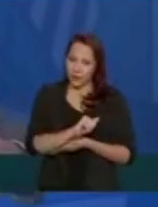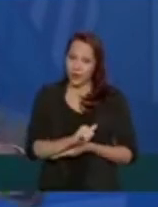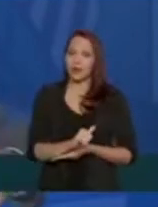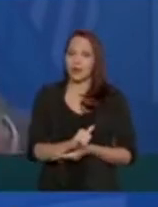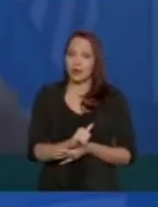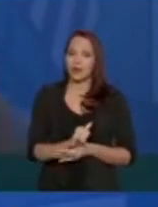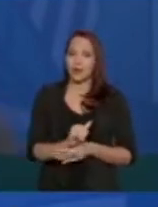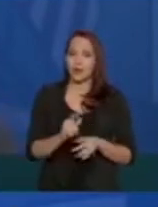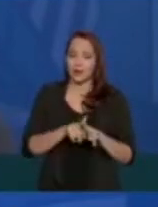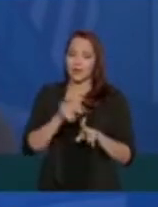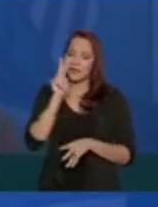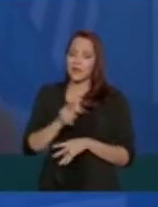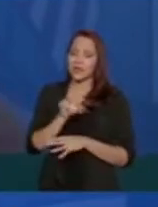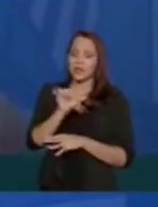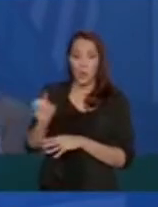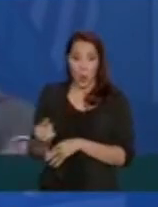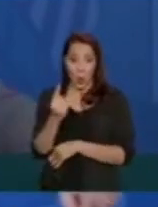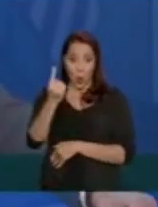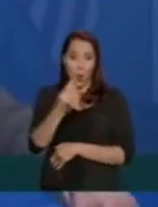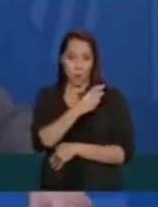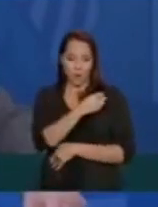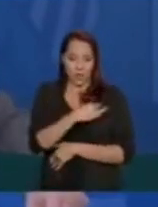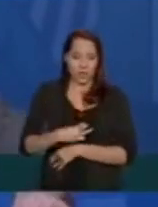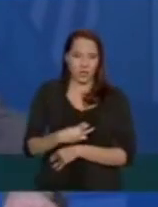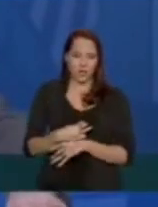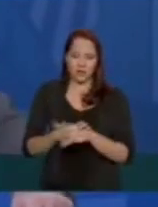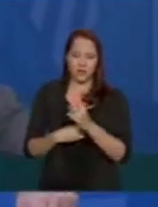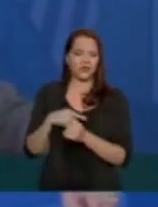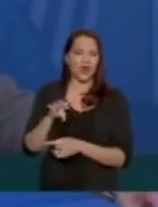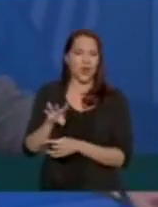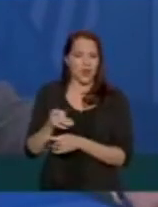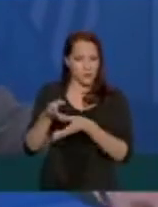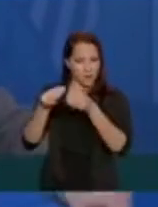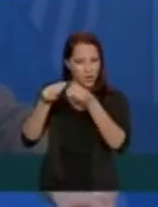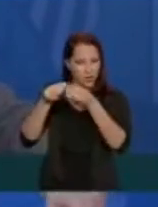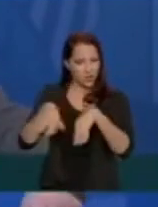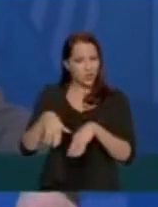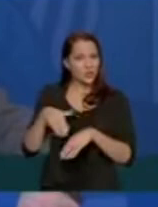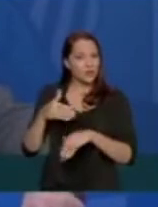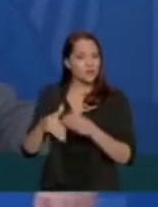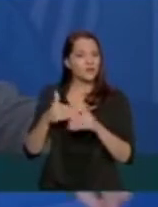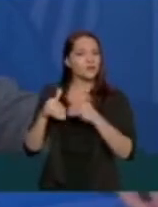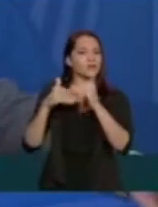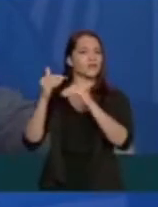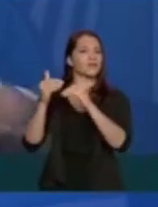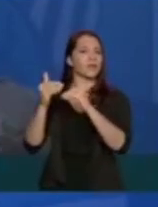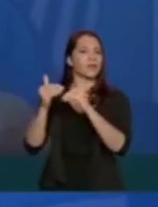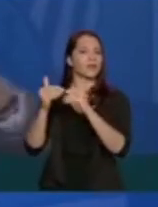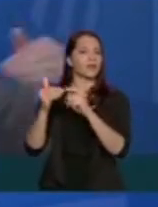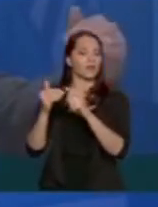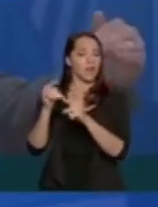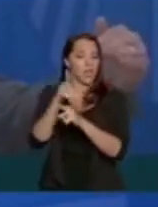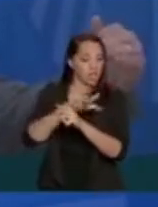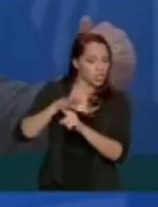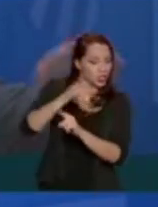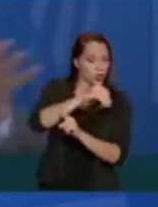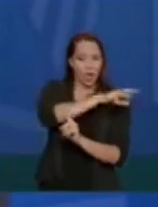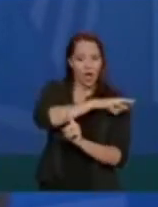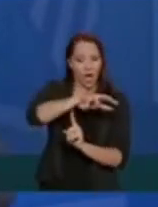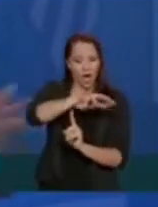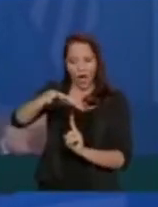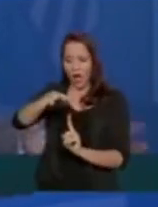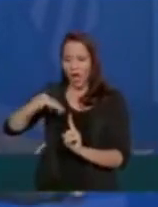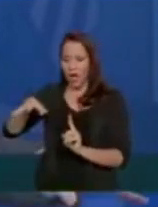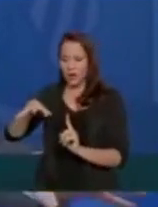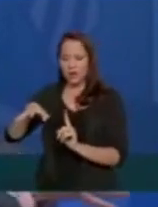Se a atuação de um único ministro, ele prejudica o desenvolvimento de todas as áreas, ou